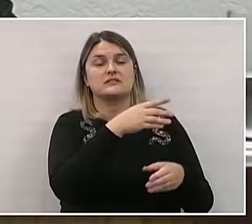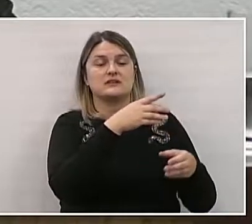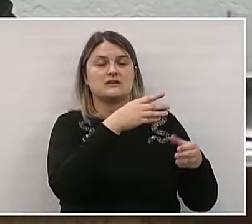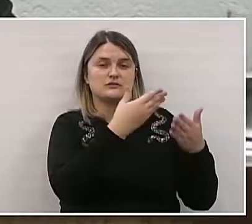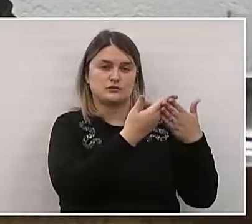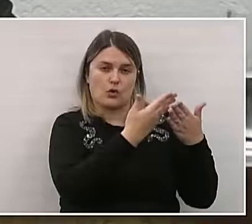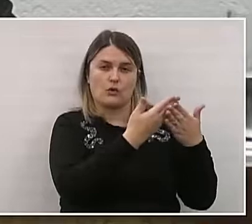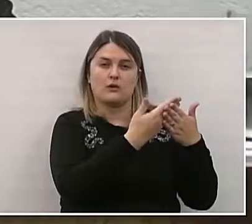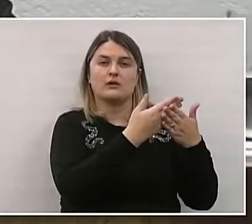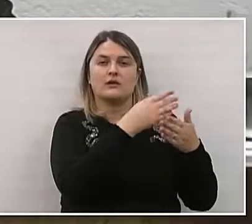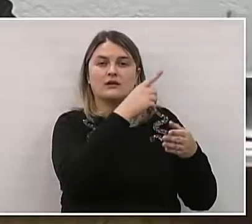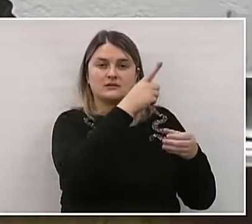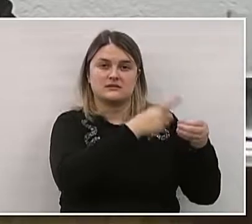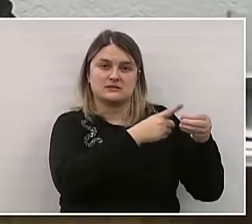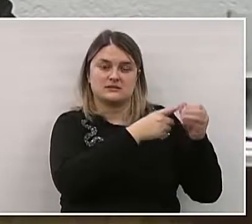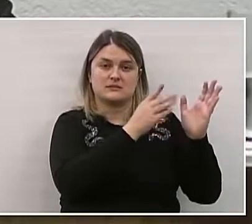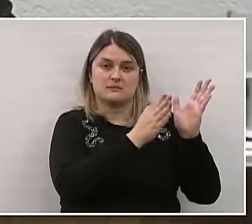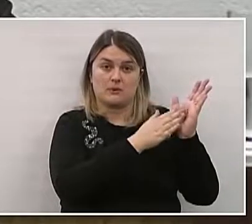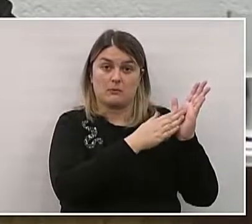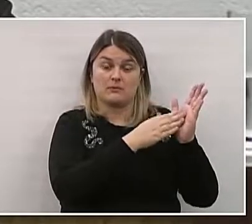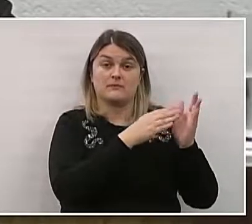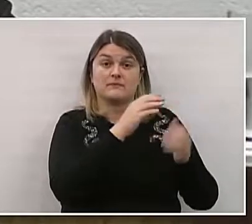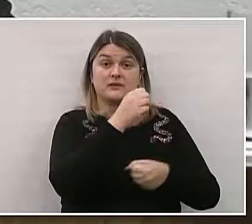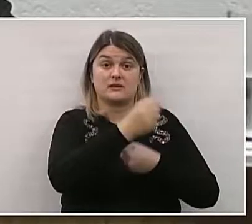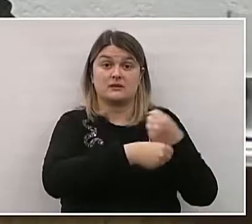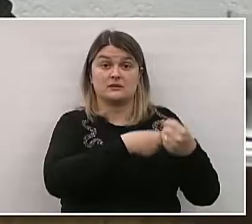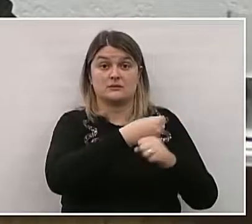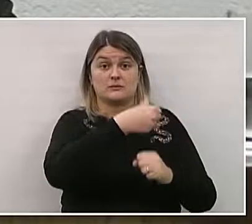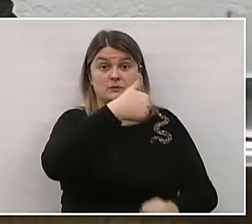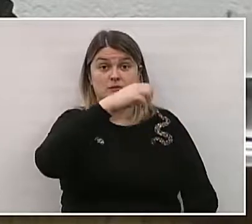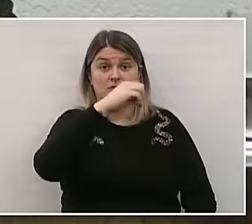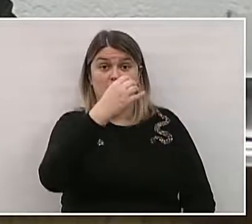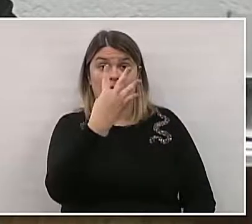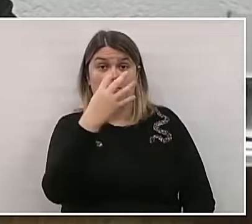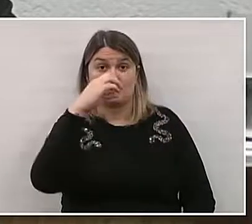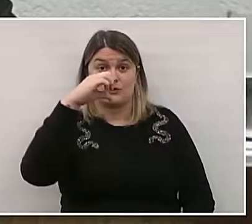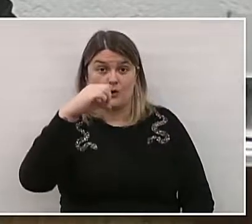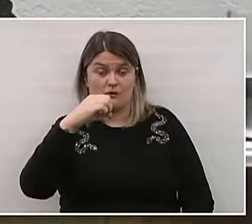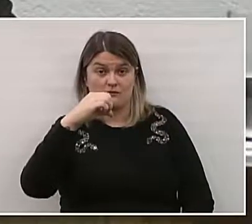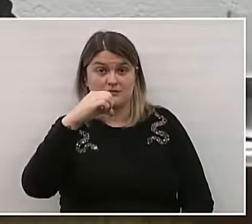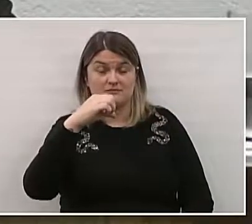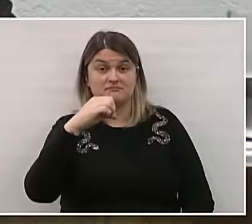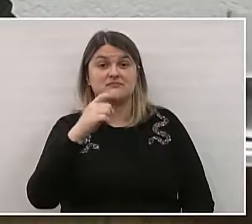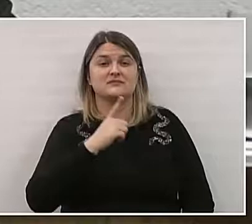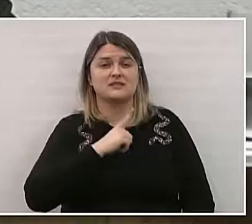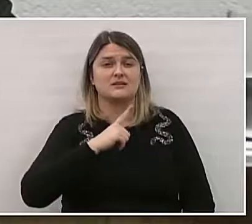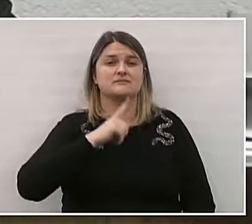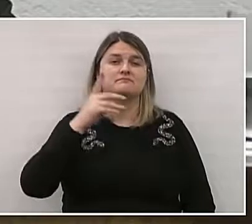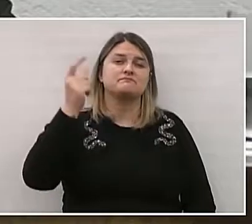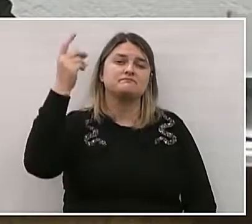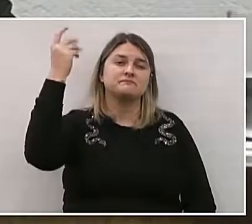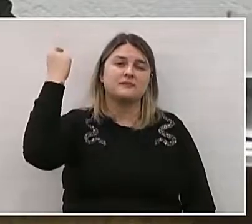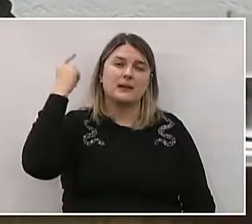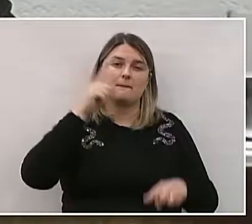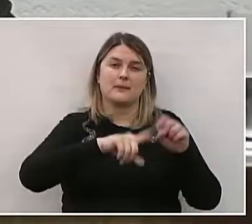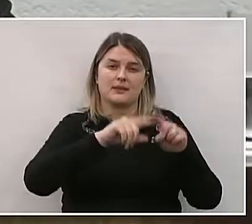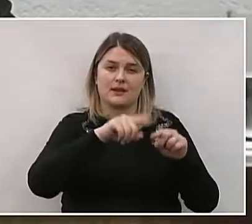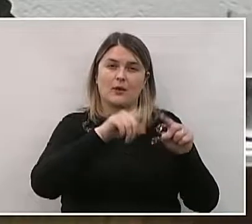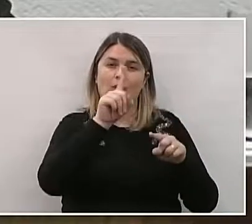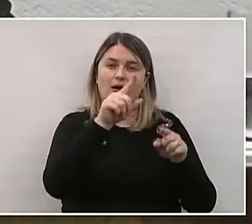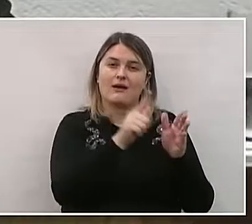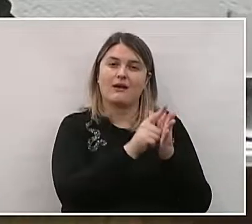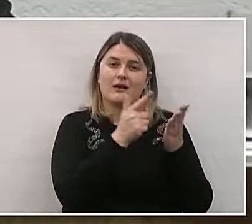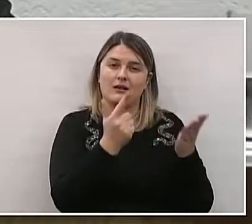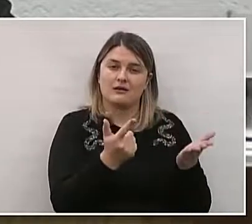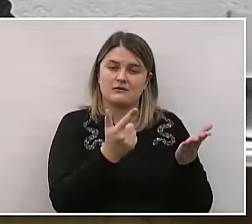Palmas, no ano de 1949. E o mais antigo desses materiais é um livro